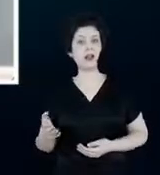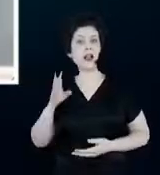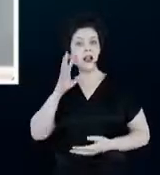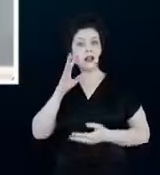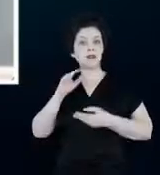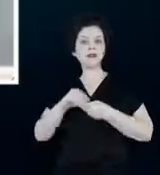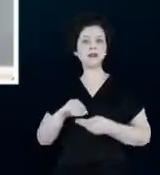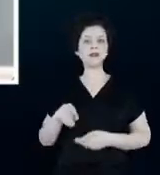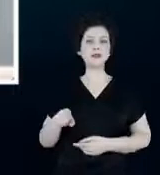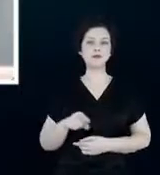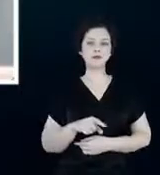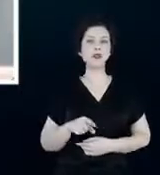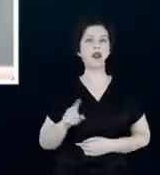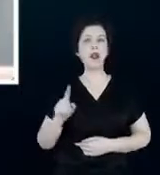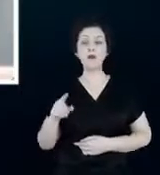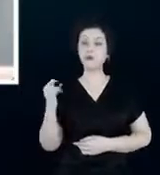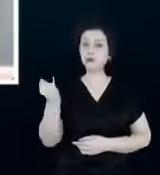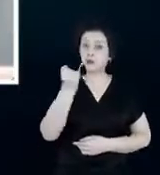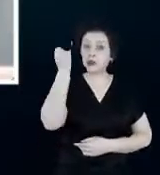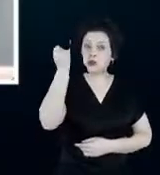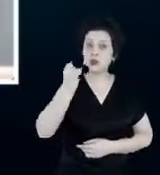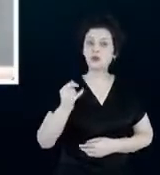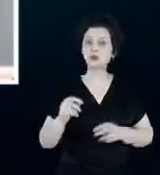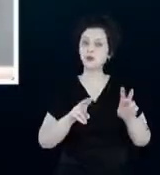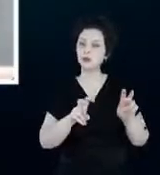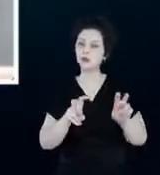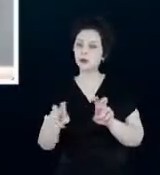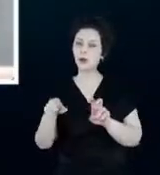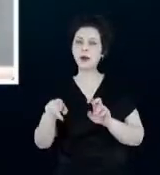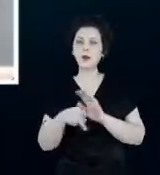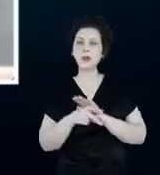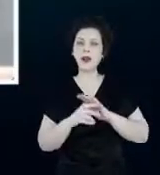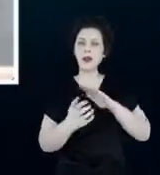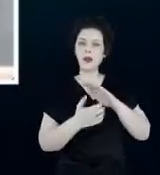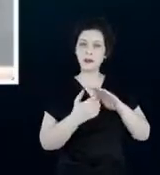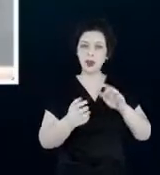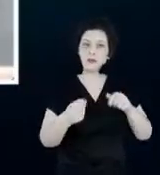entendidos como relevantes pelas concessionárias,